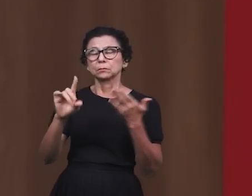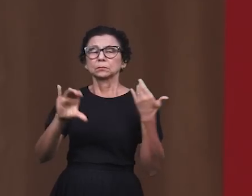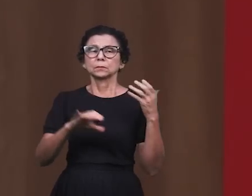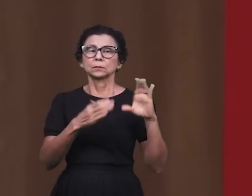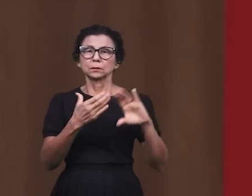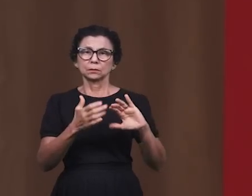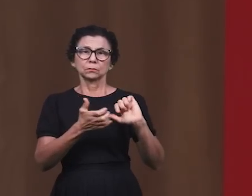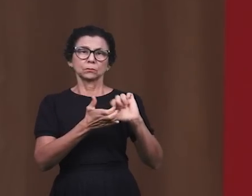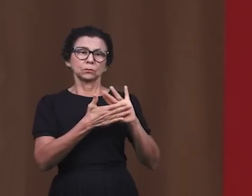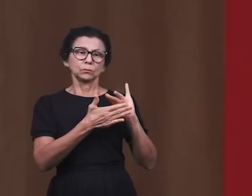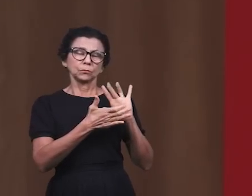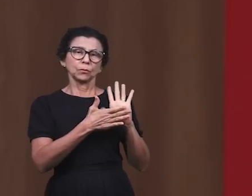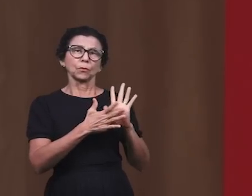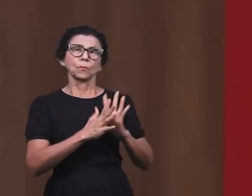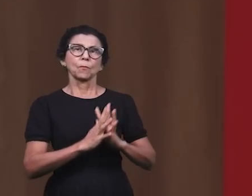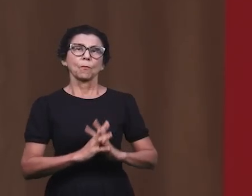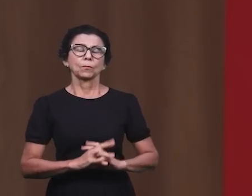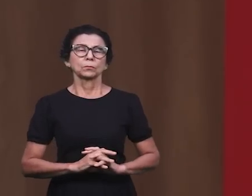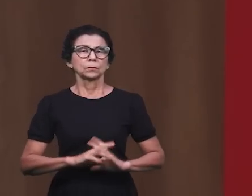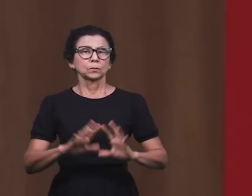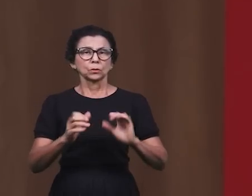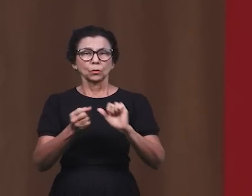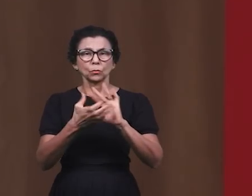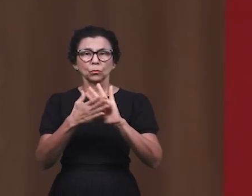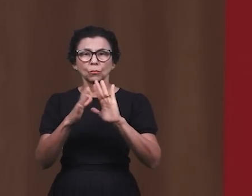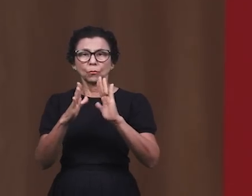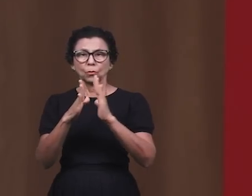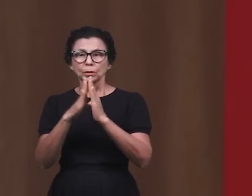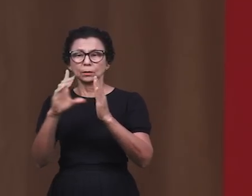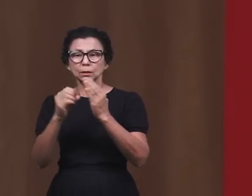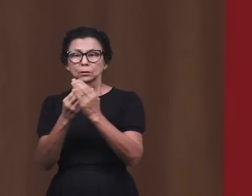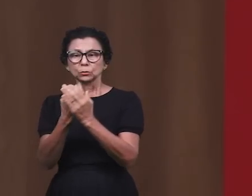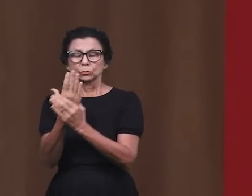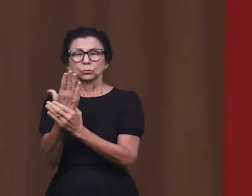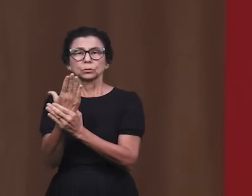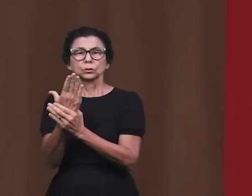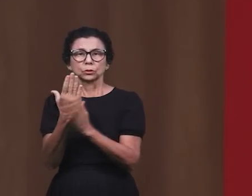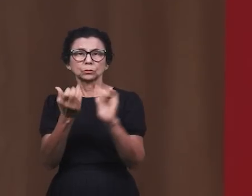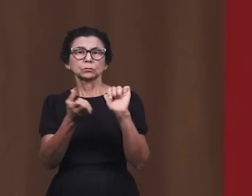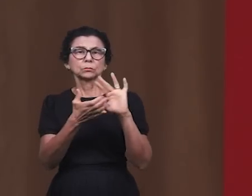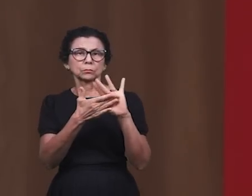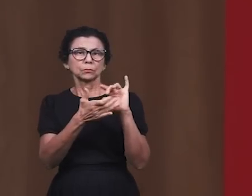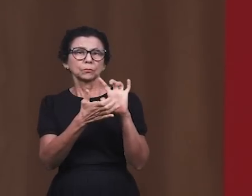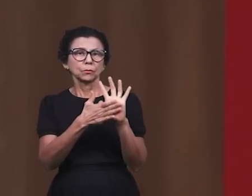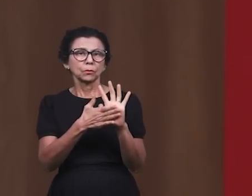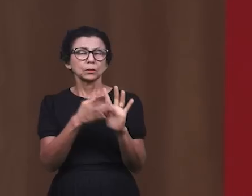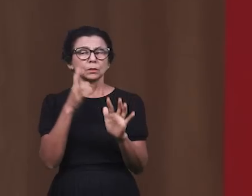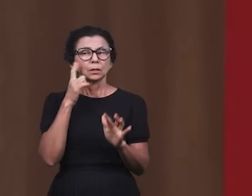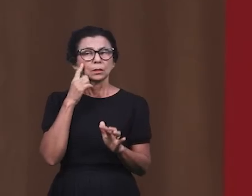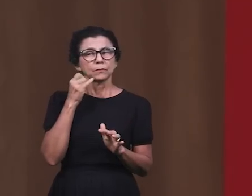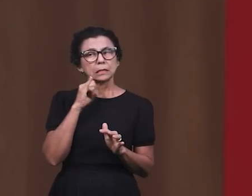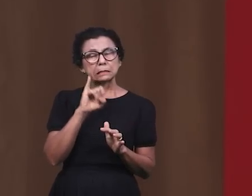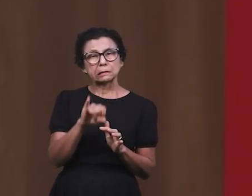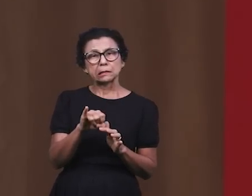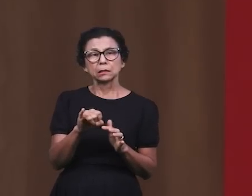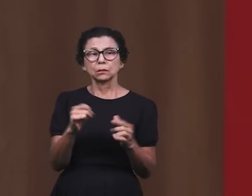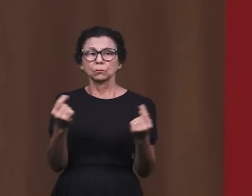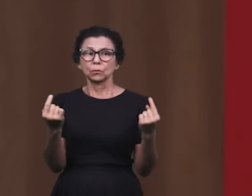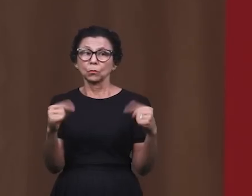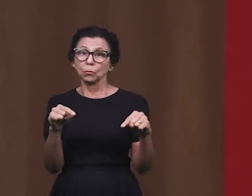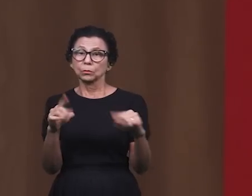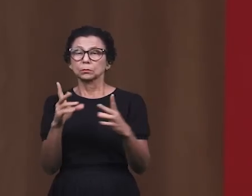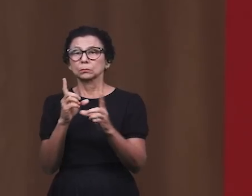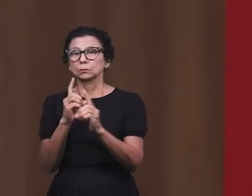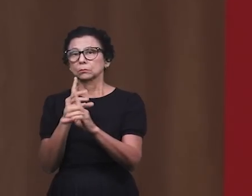Então, o louvor, ele emerge da palavra. Então, você tem que conferir isso para ver se ele não está ferindo